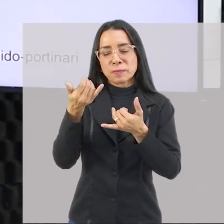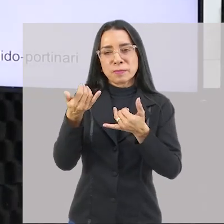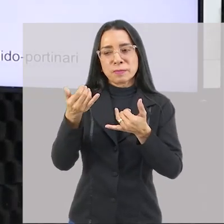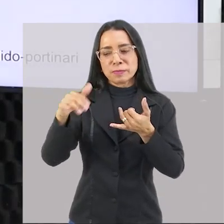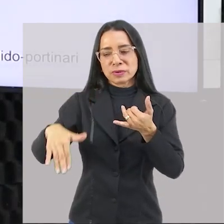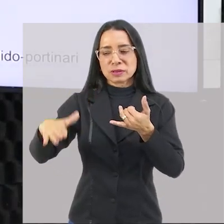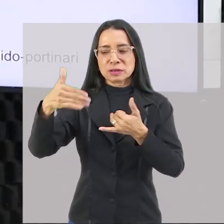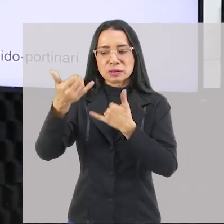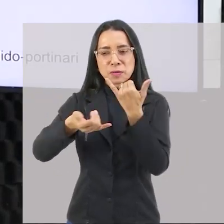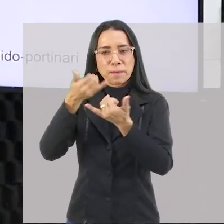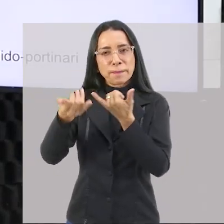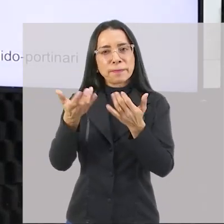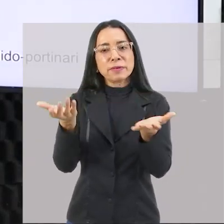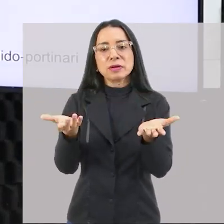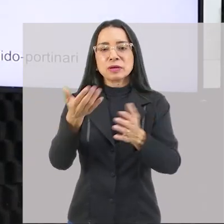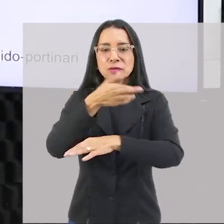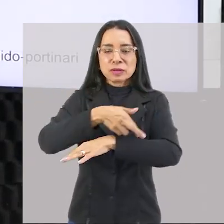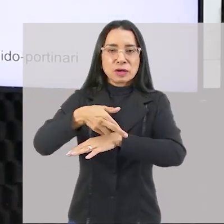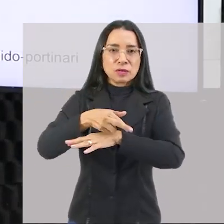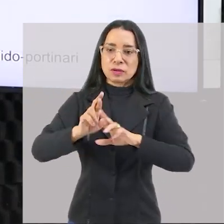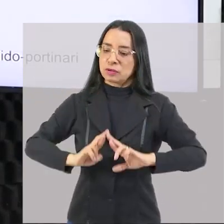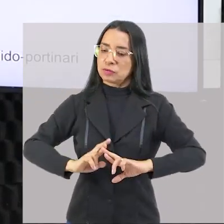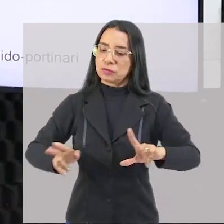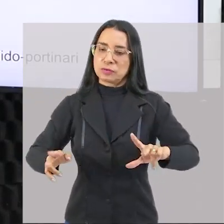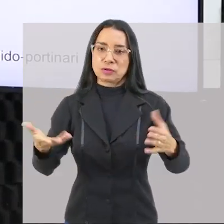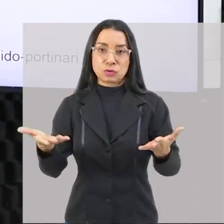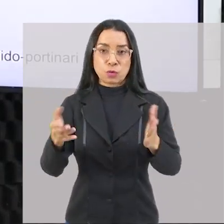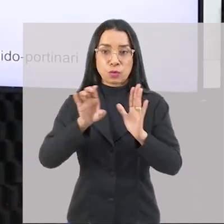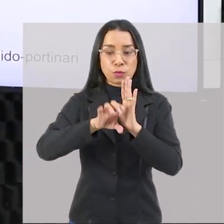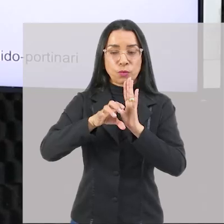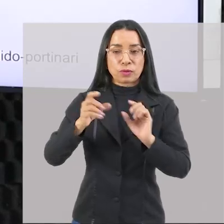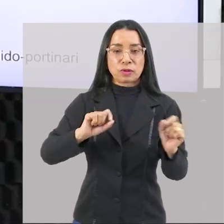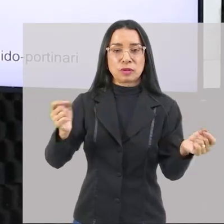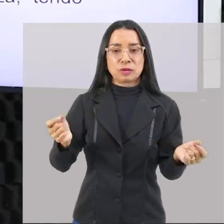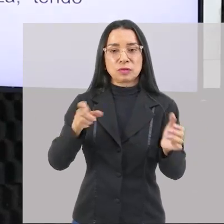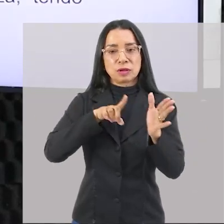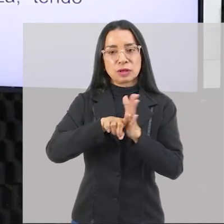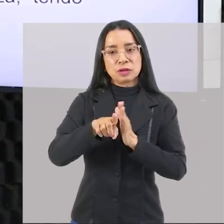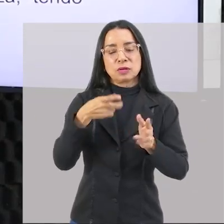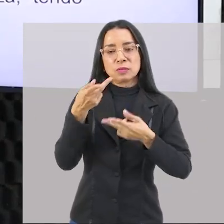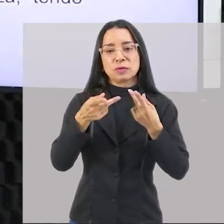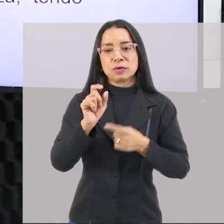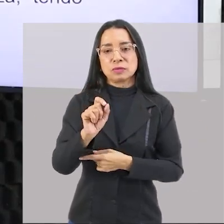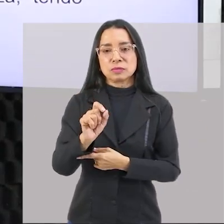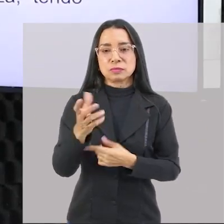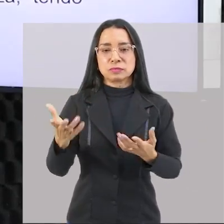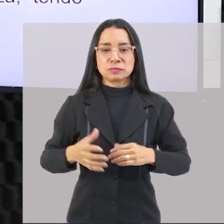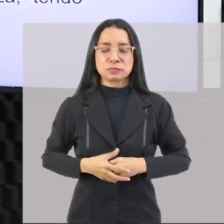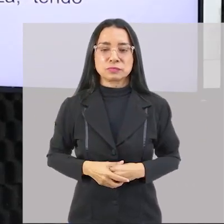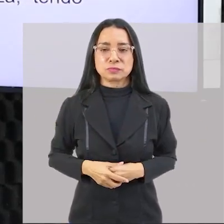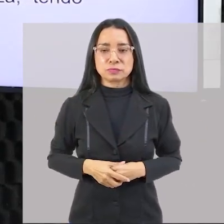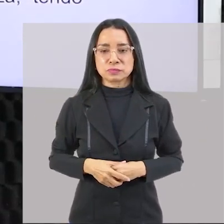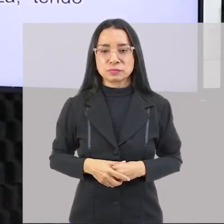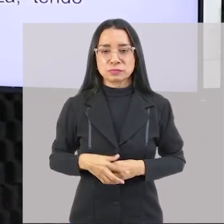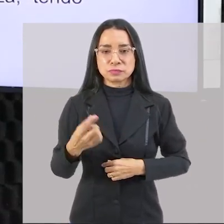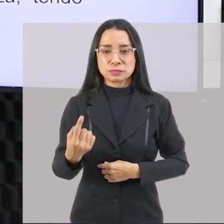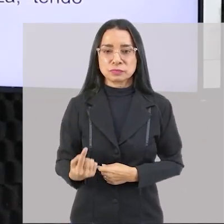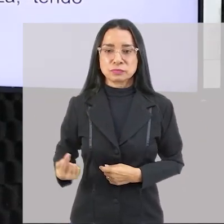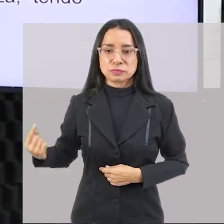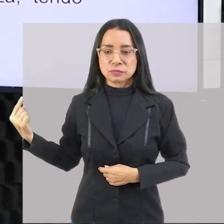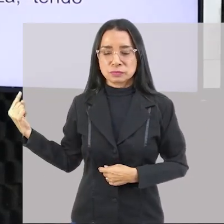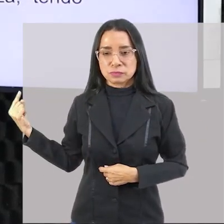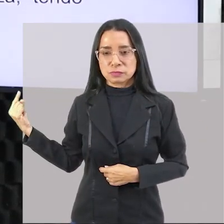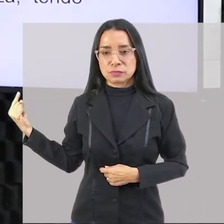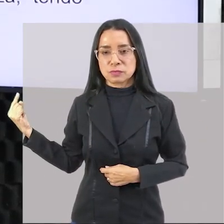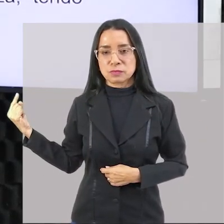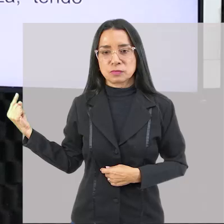na rua. Né? É diferente o conceito hoje. E aí a questão diz o seguinte: na série de pinturas